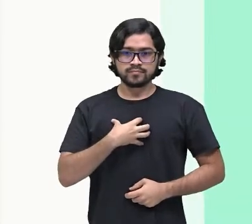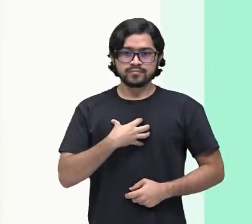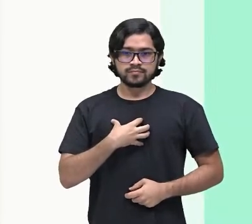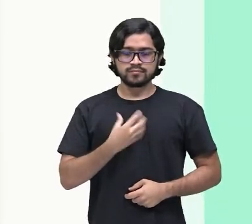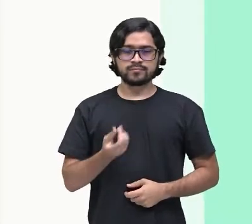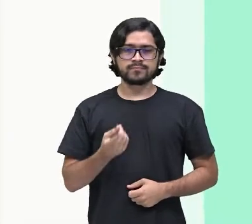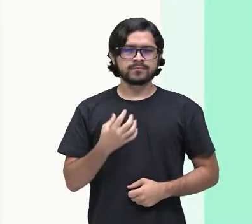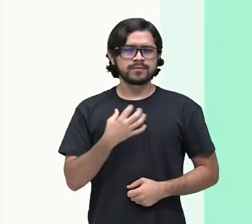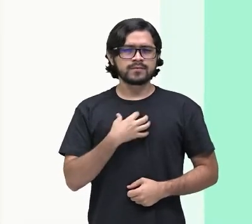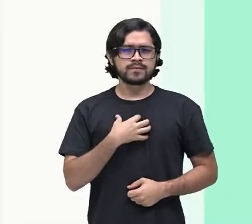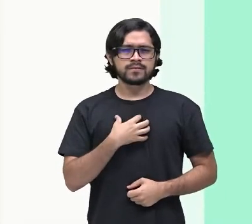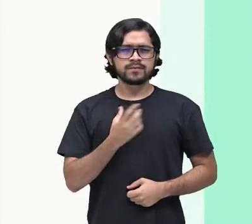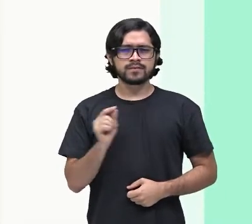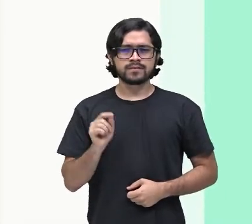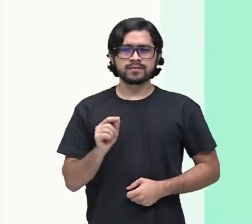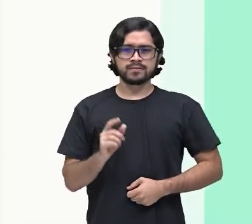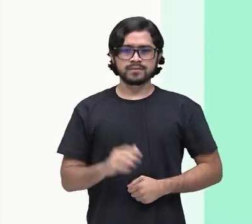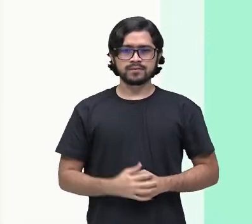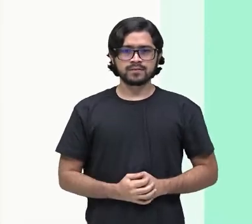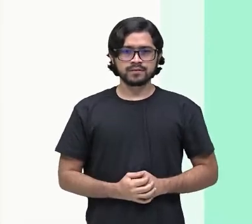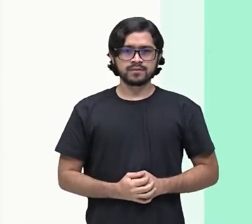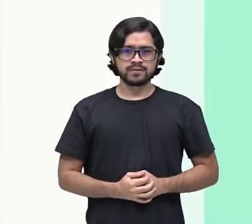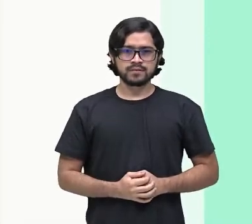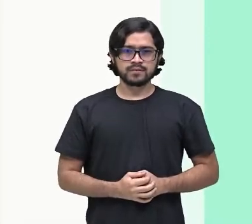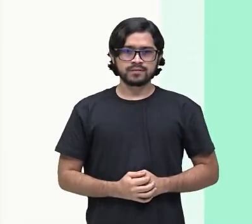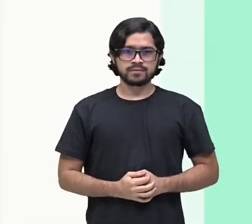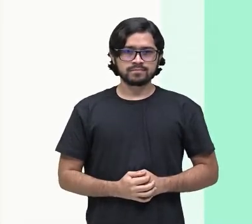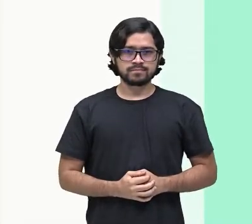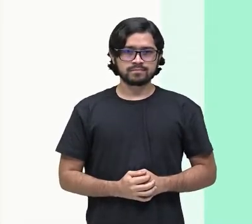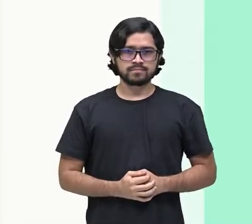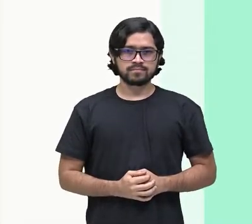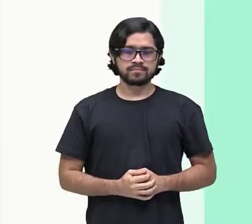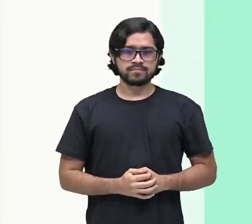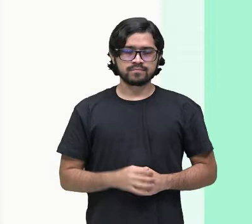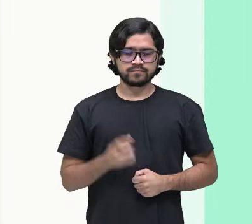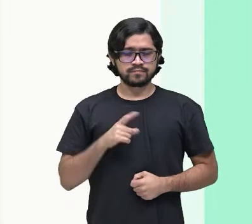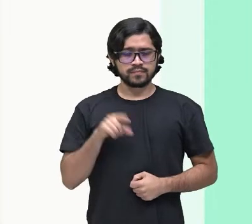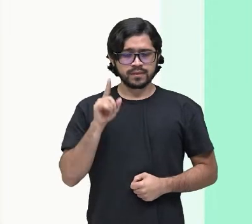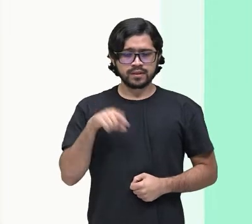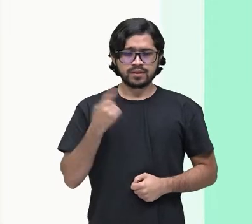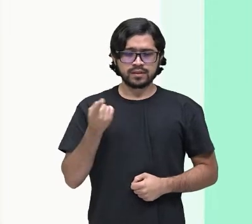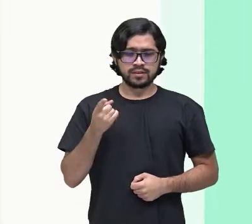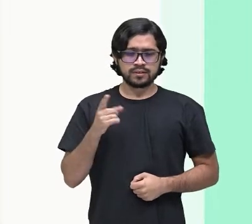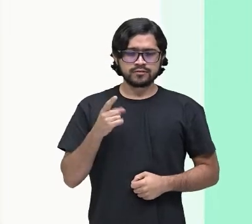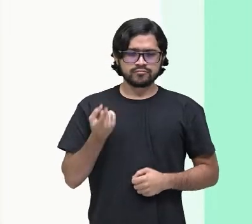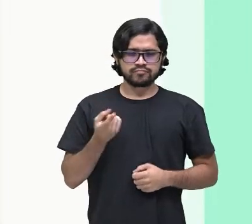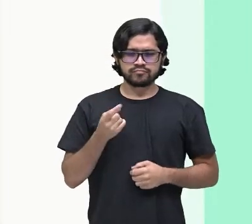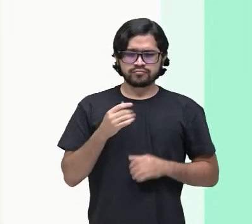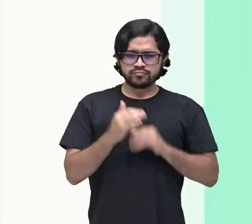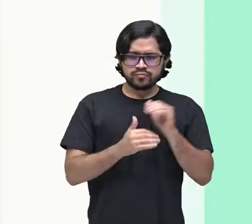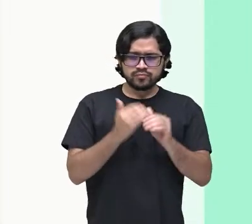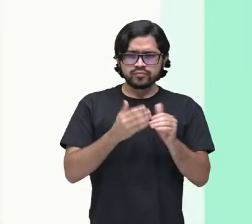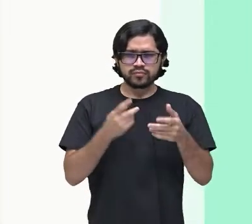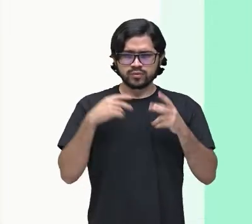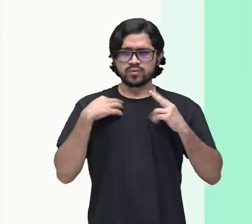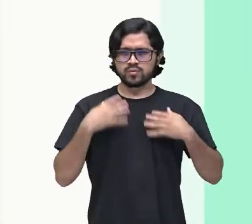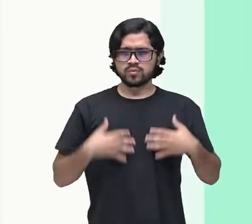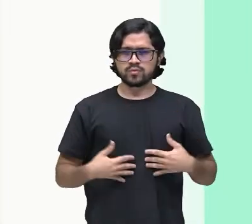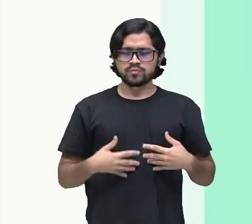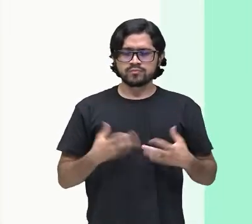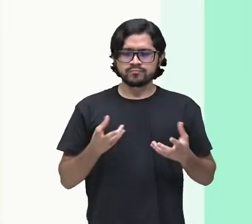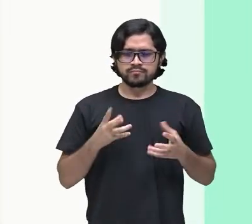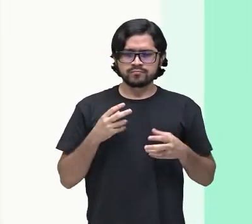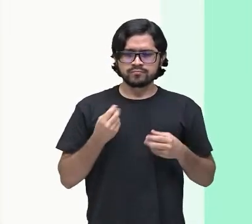sentido? Sentido é um termo utilizado para caracterizar o processo fisiológico de receber